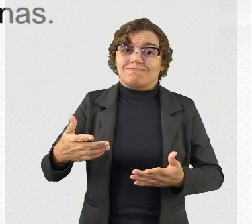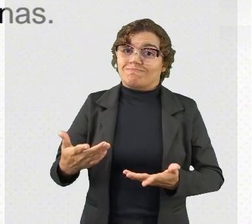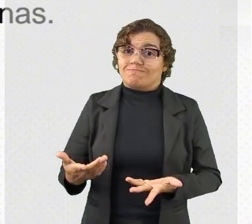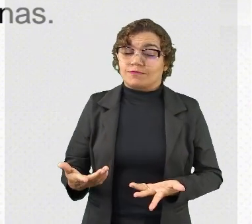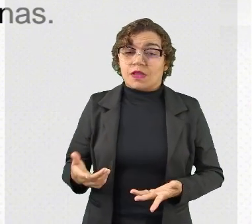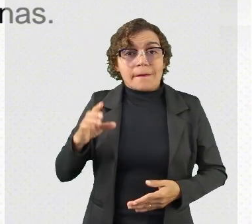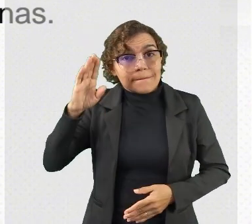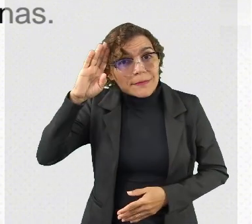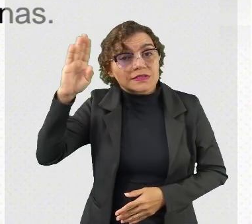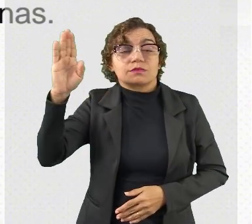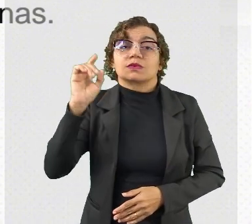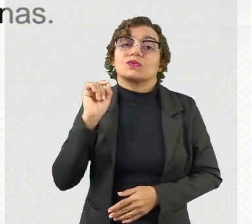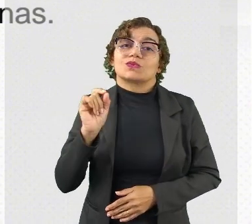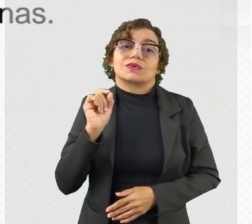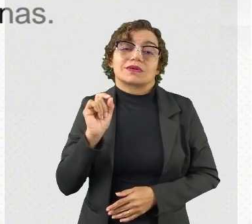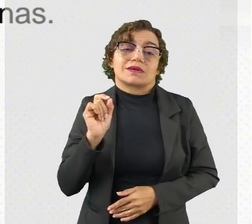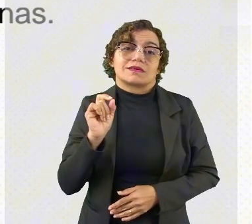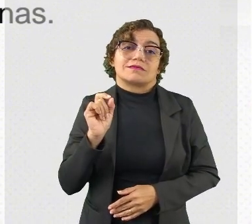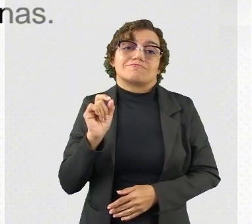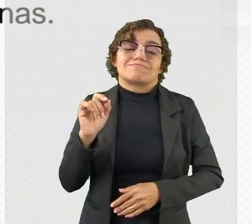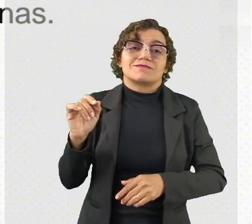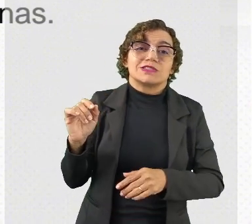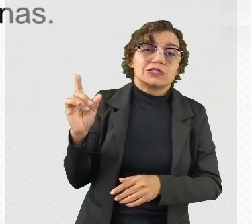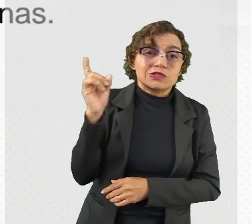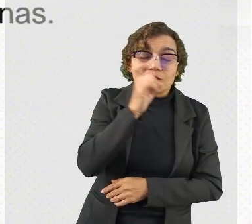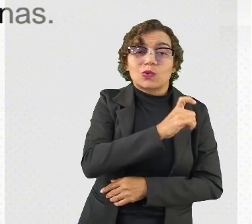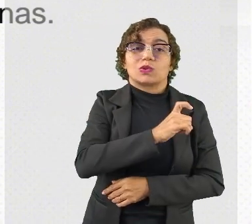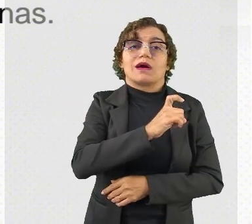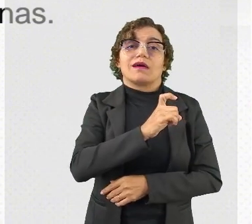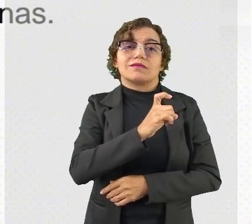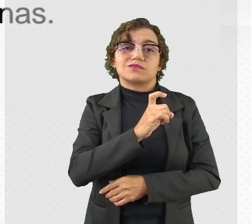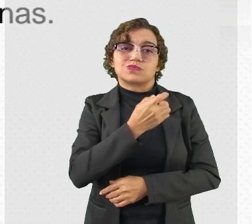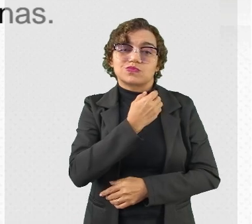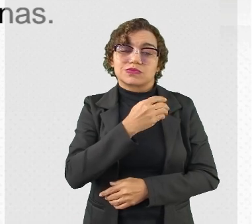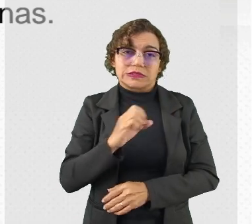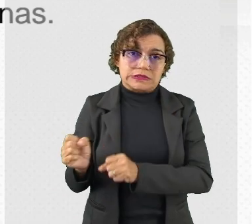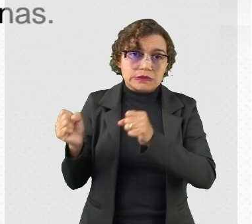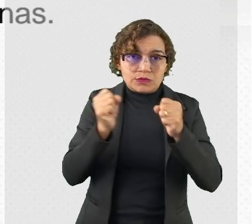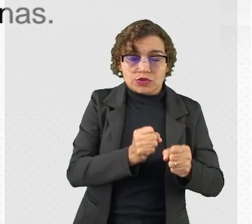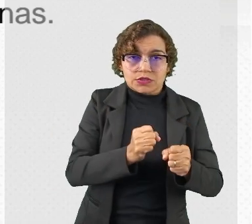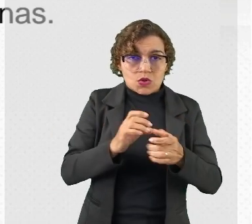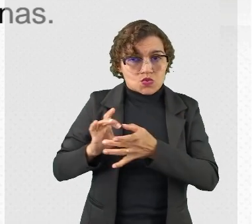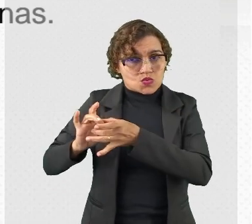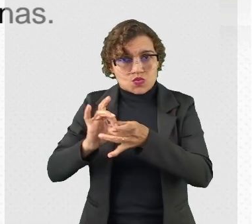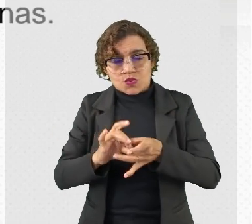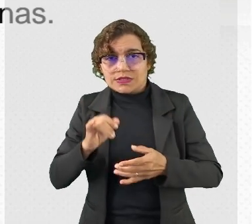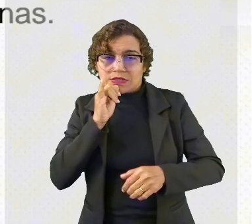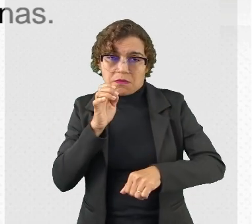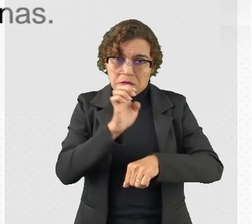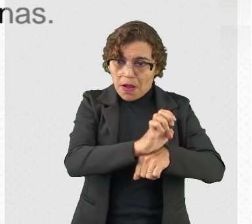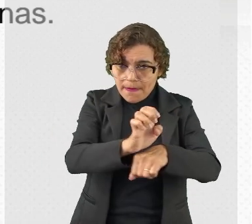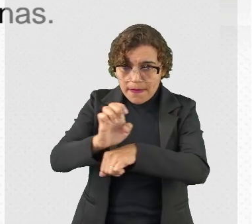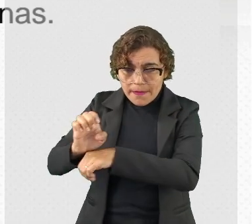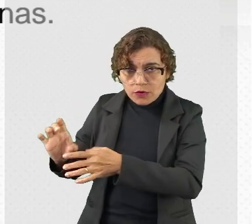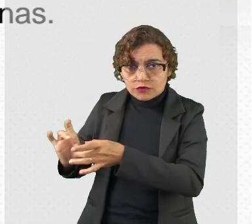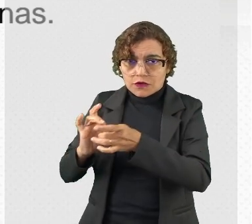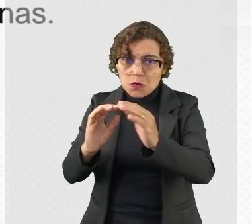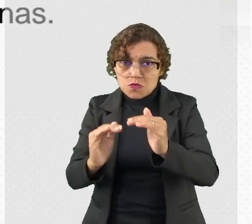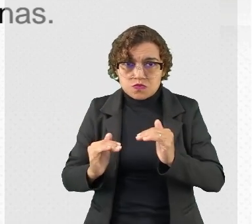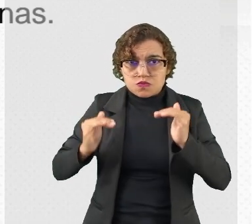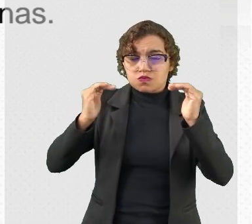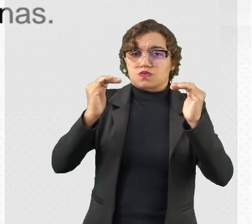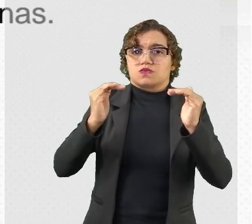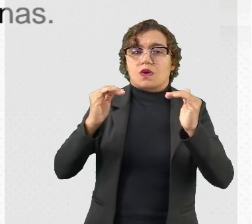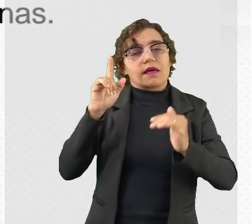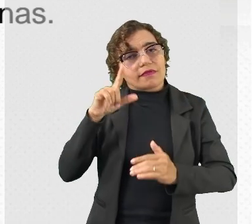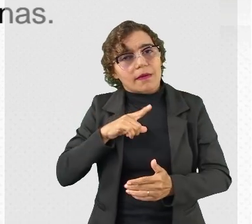é o principal obstáculo, né, para um poder unificado, um poder estatal soberano, né? Esse é o